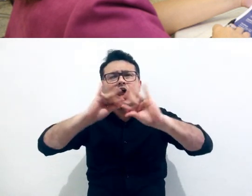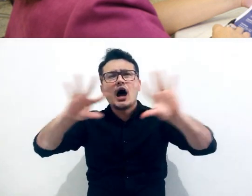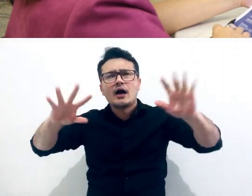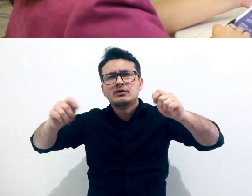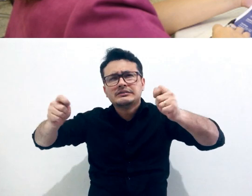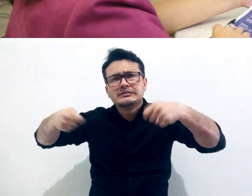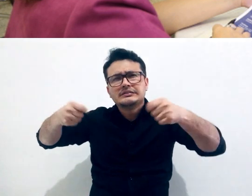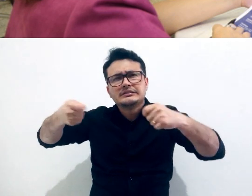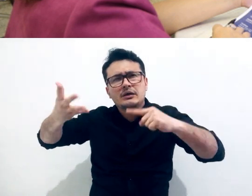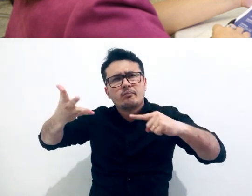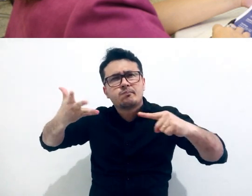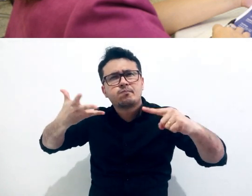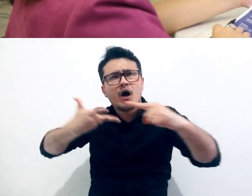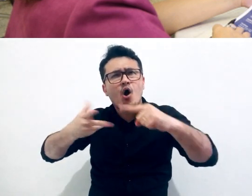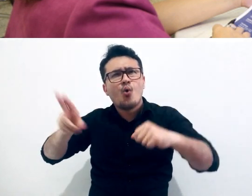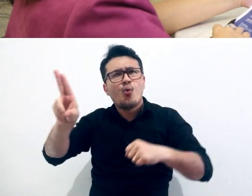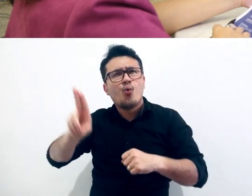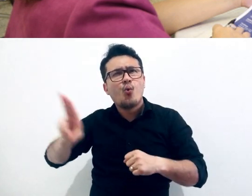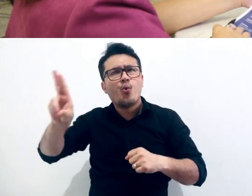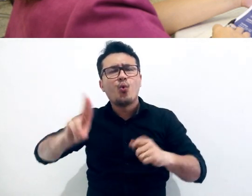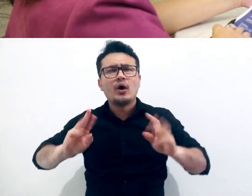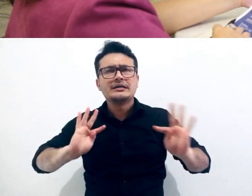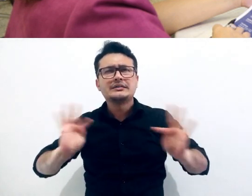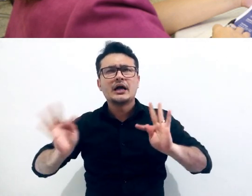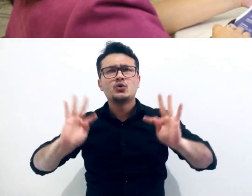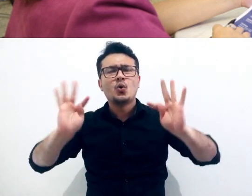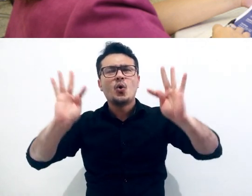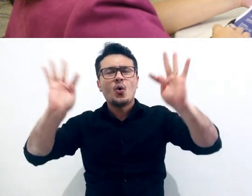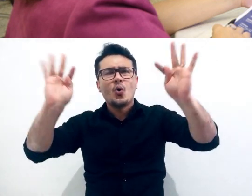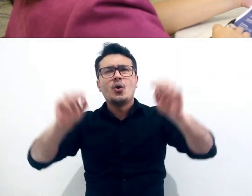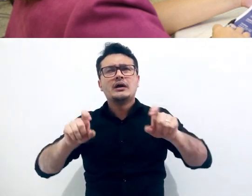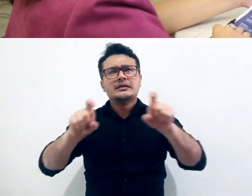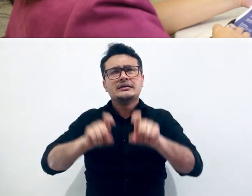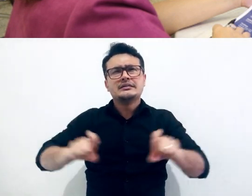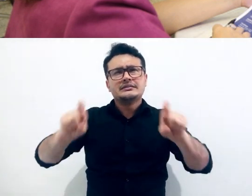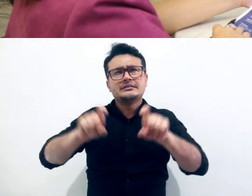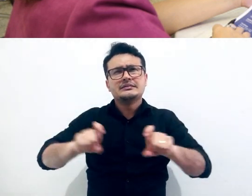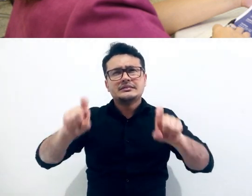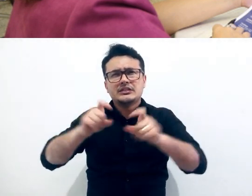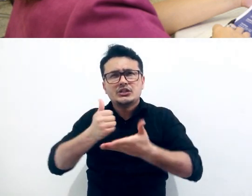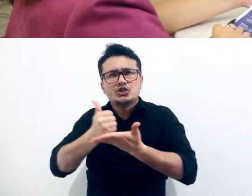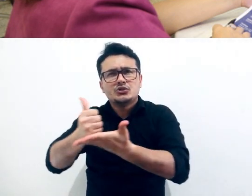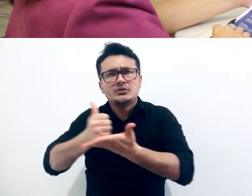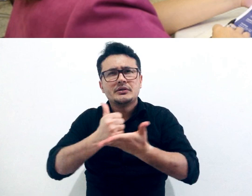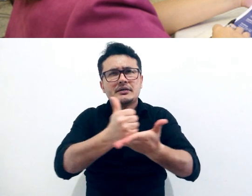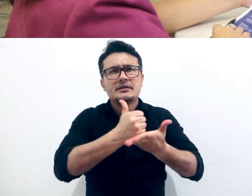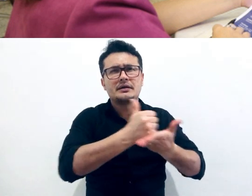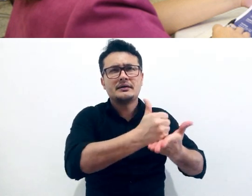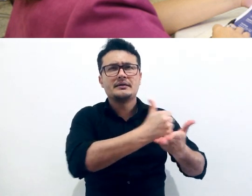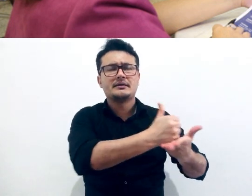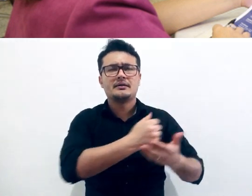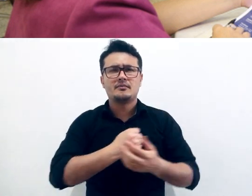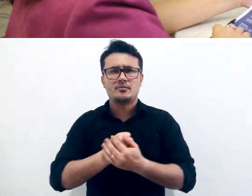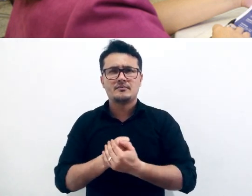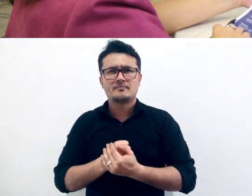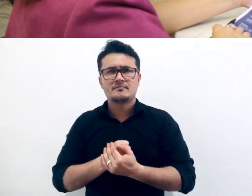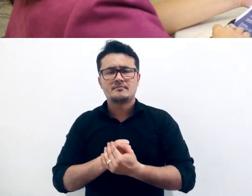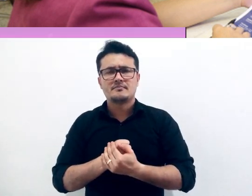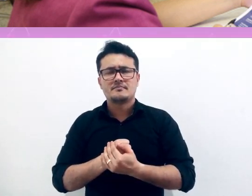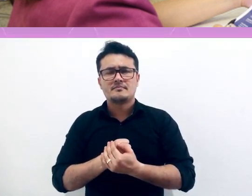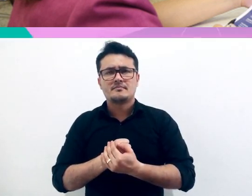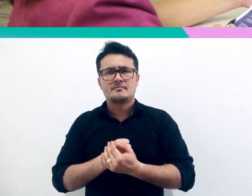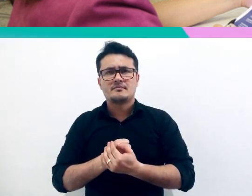abertas. Para isso, é preciso entender também as possibilidades do uso de tecnologias assistivas.